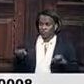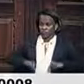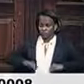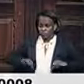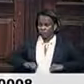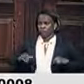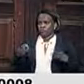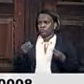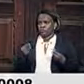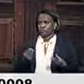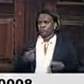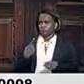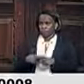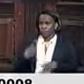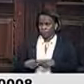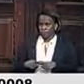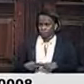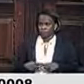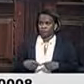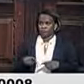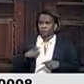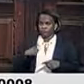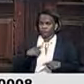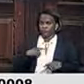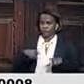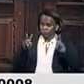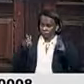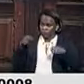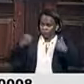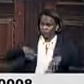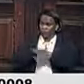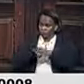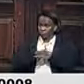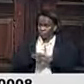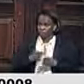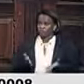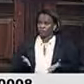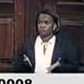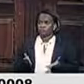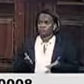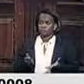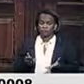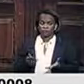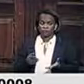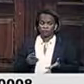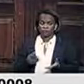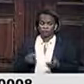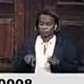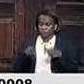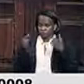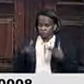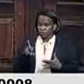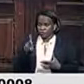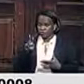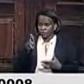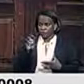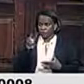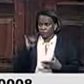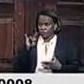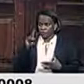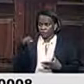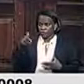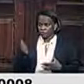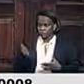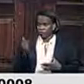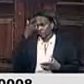muito grande, por quê? E é um tema em debate, que trata da Previdência. O servidor